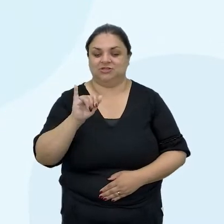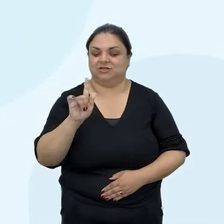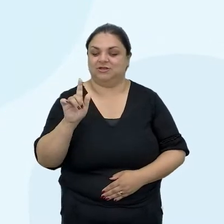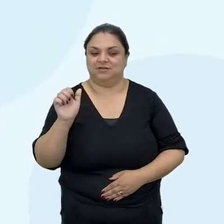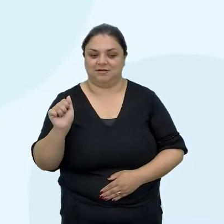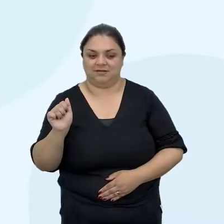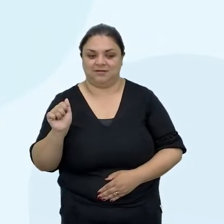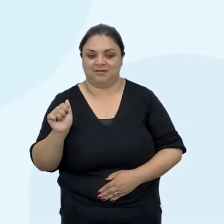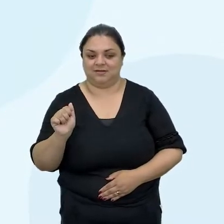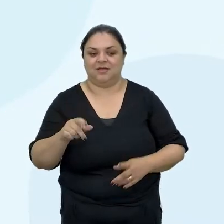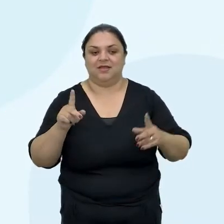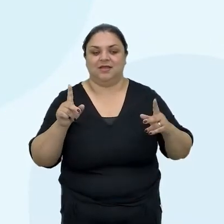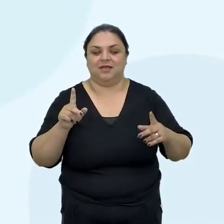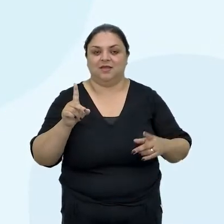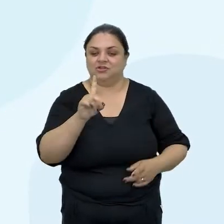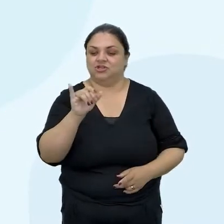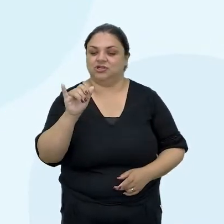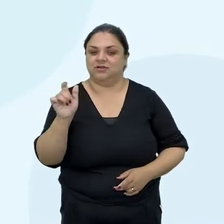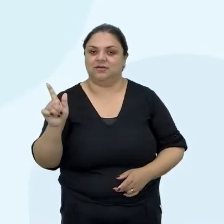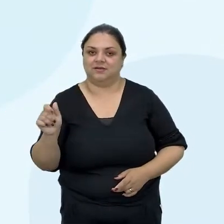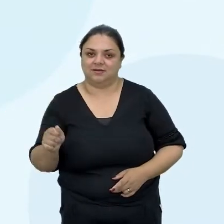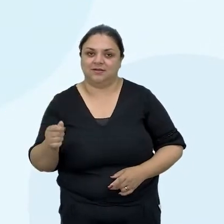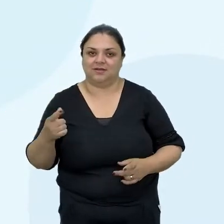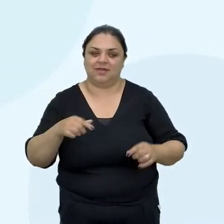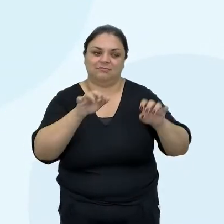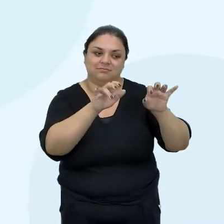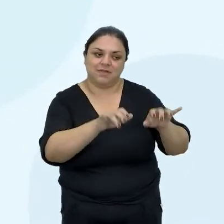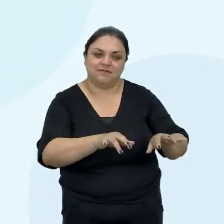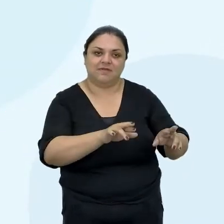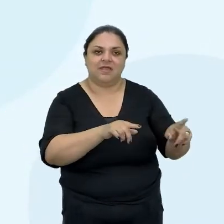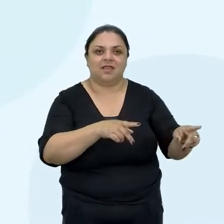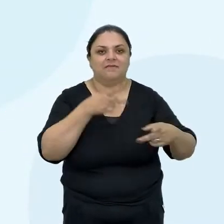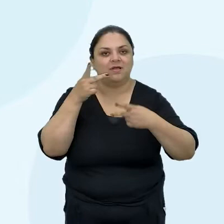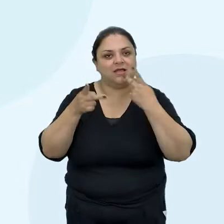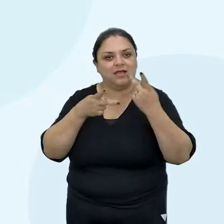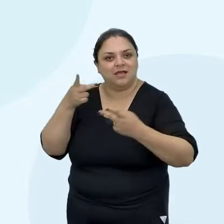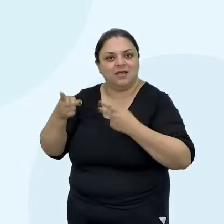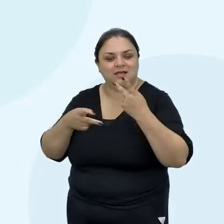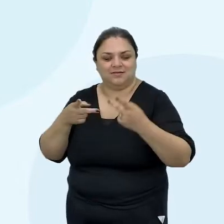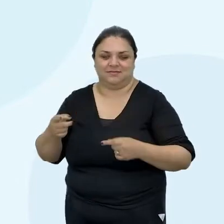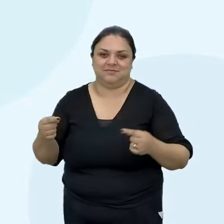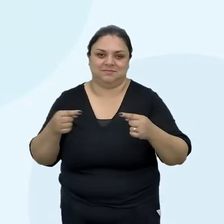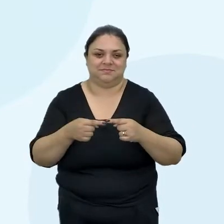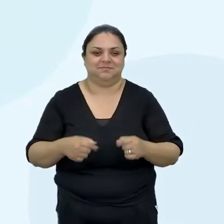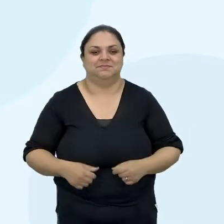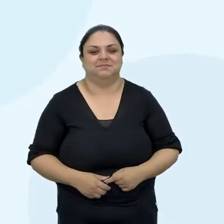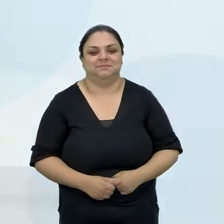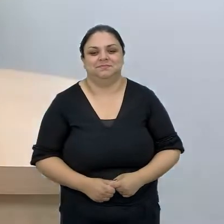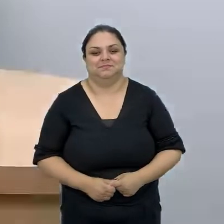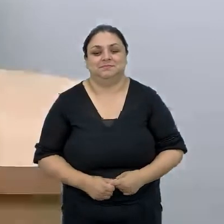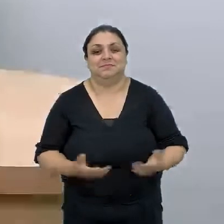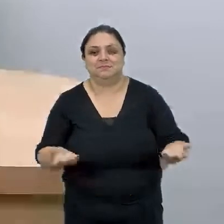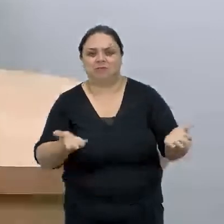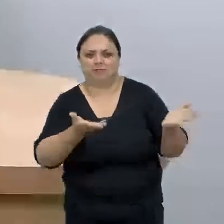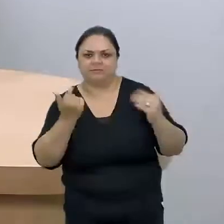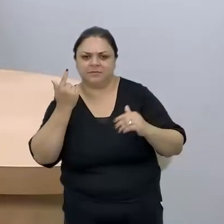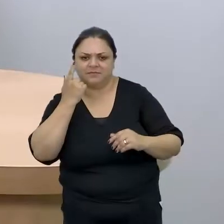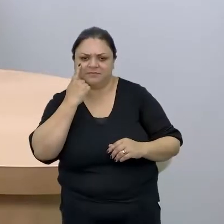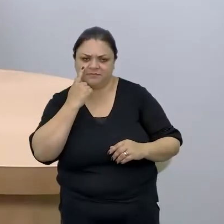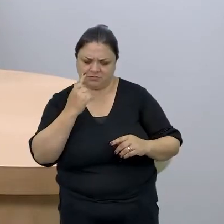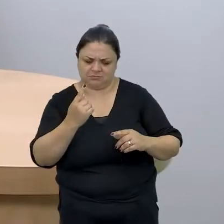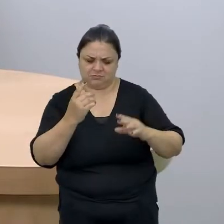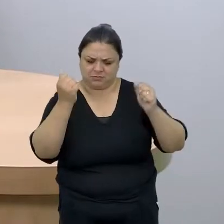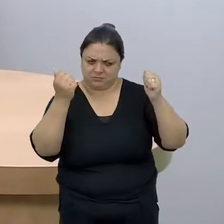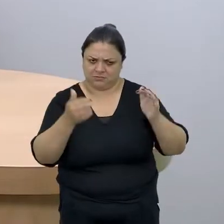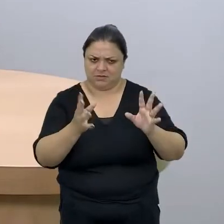3 digas que a gente tem aqui. E a gente mudou o texto do que tá escrito. Então vamos lá, Roberta. Sim, me corrija se eu estiver